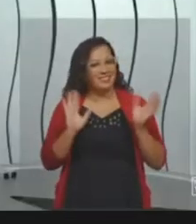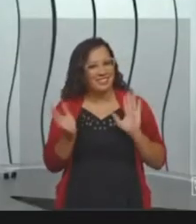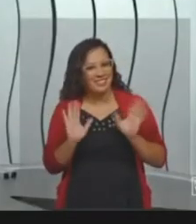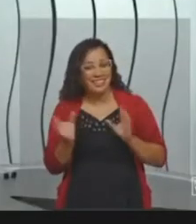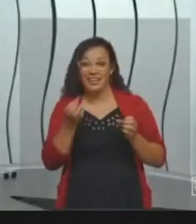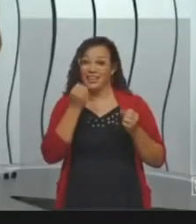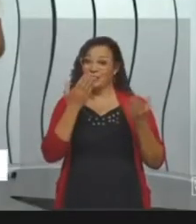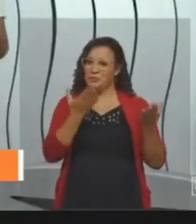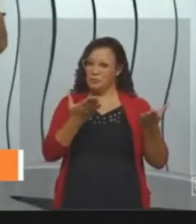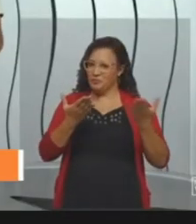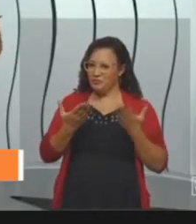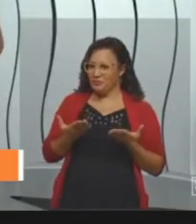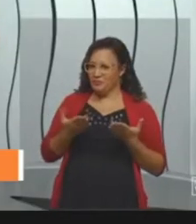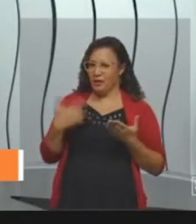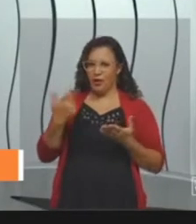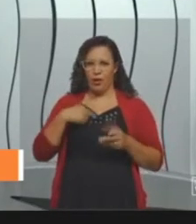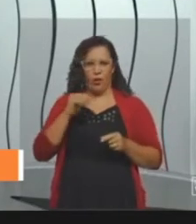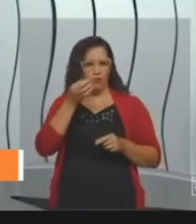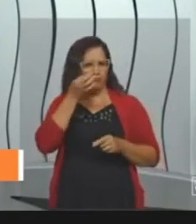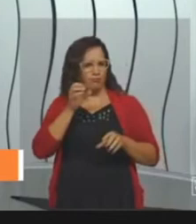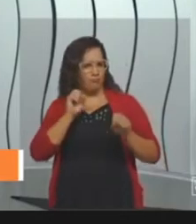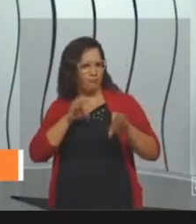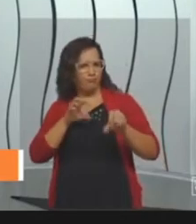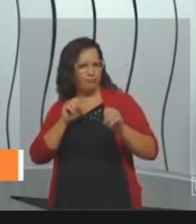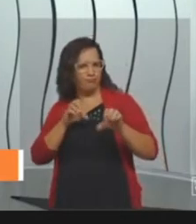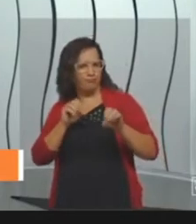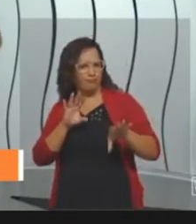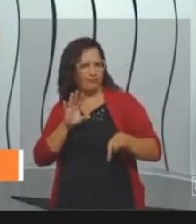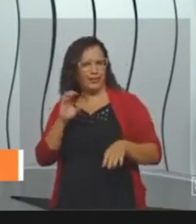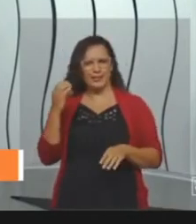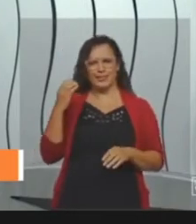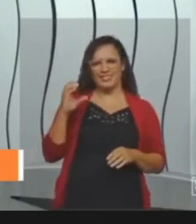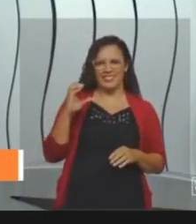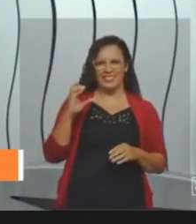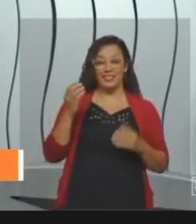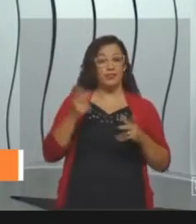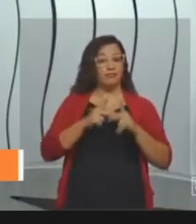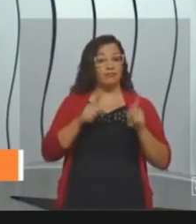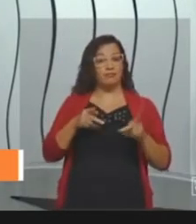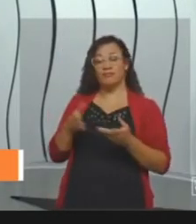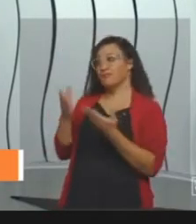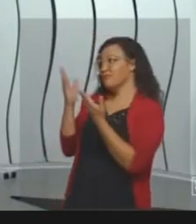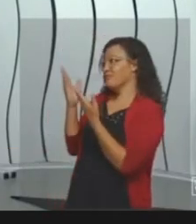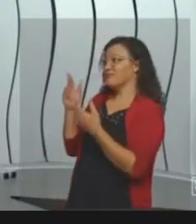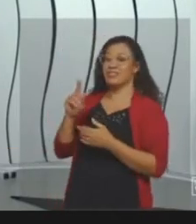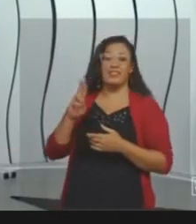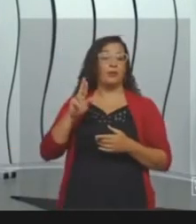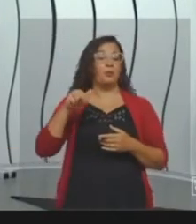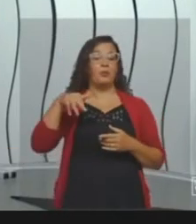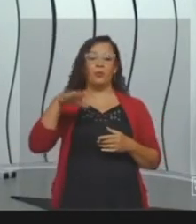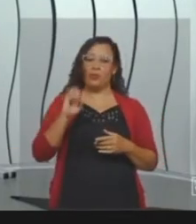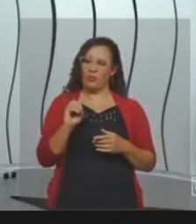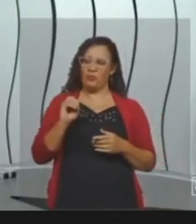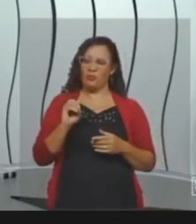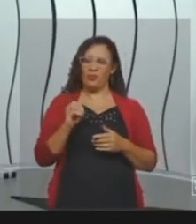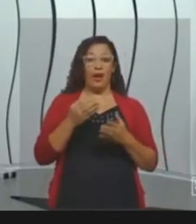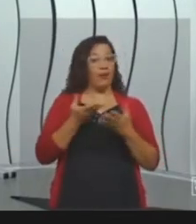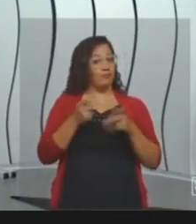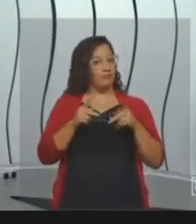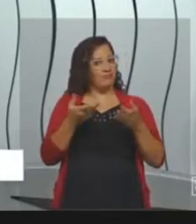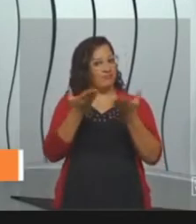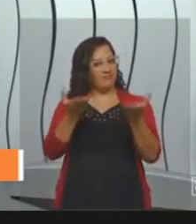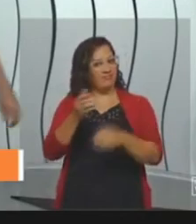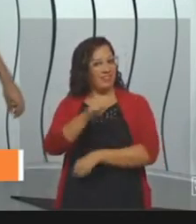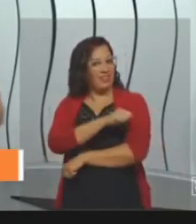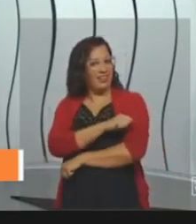seja bem-vindo a mais um Se Liga na Educação de Ciências. Eu sou o Bruno Galvão, o professor de Ciências de você, aluno